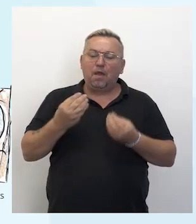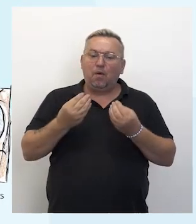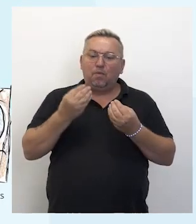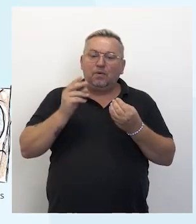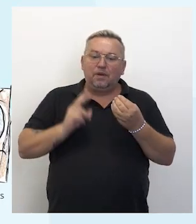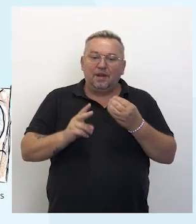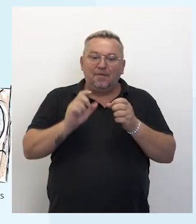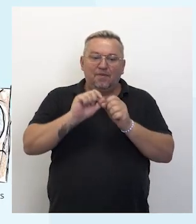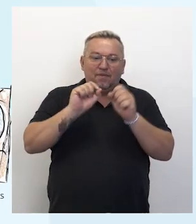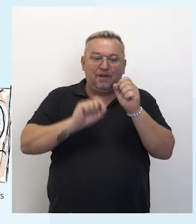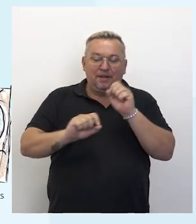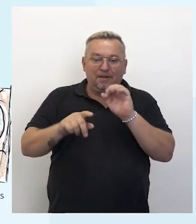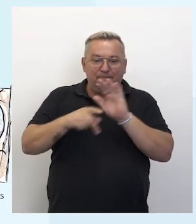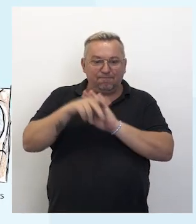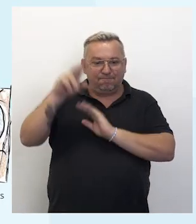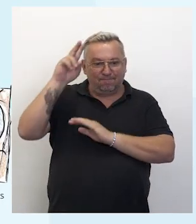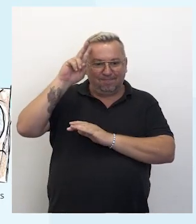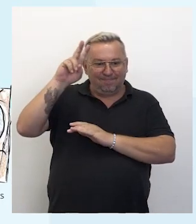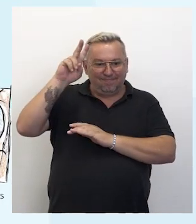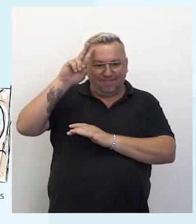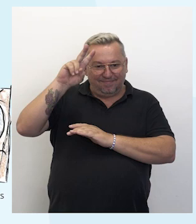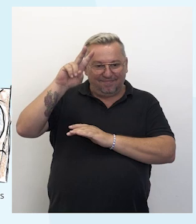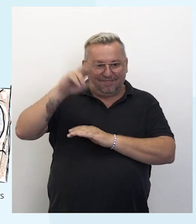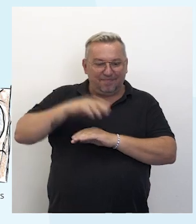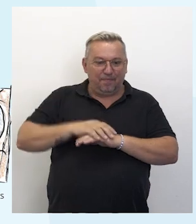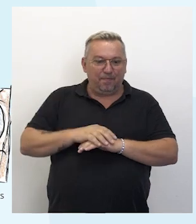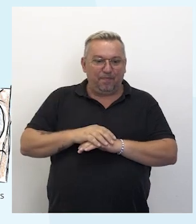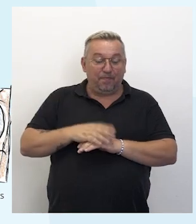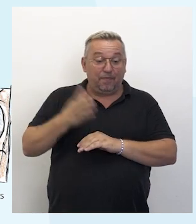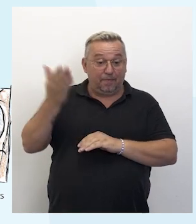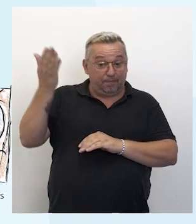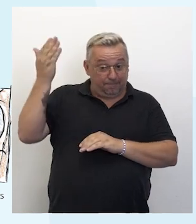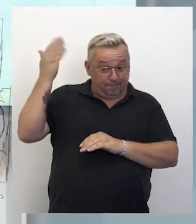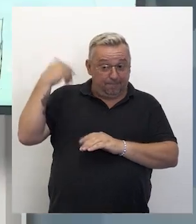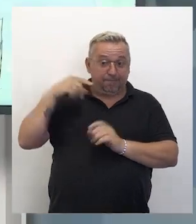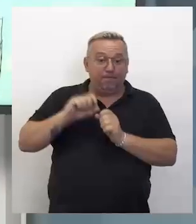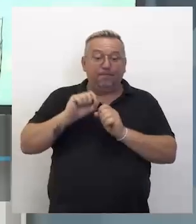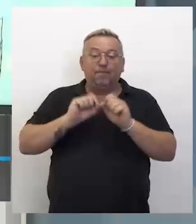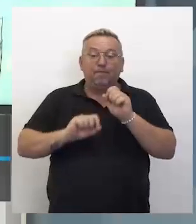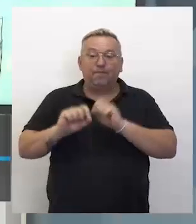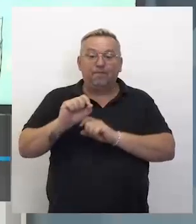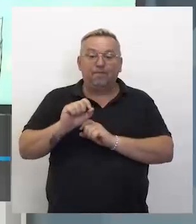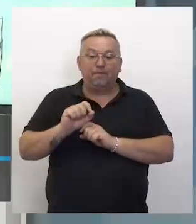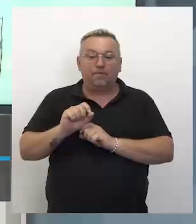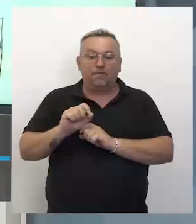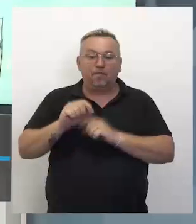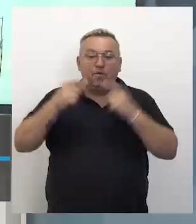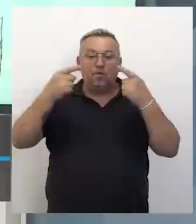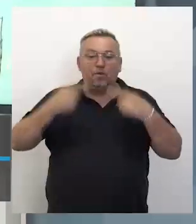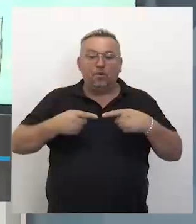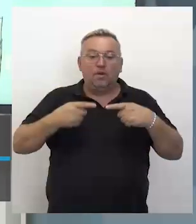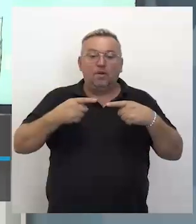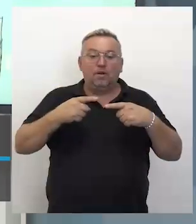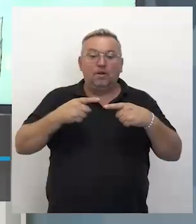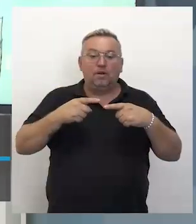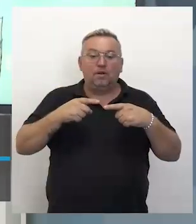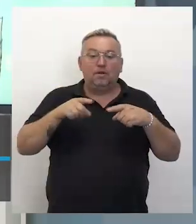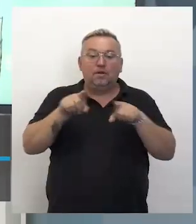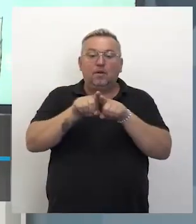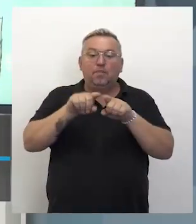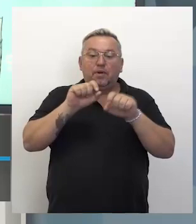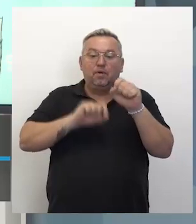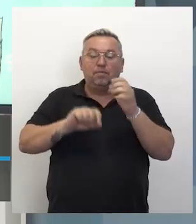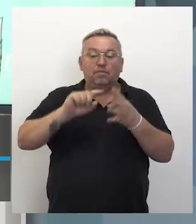sempre, vamos fazer a nossa retomada da aula anterior. Na aula anterior, a gente pegou o desafio dos superpoderes e trabalhamos